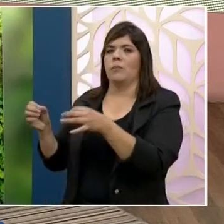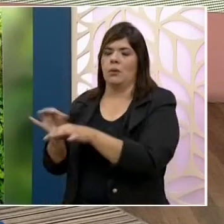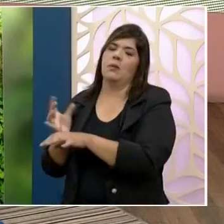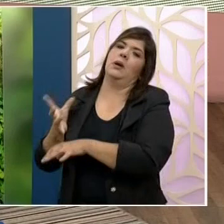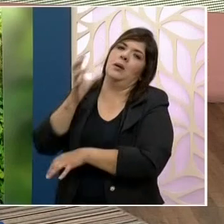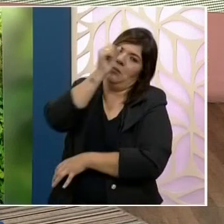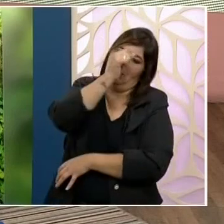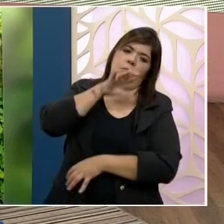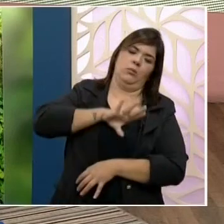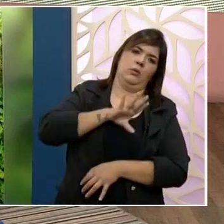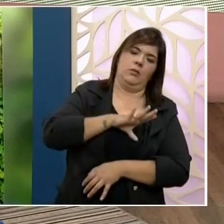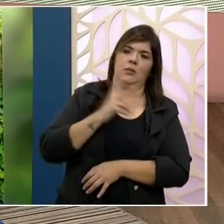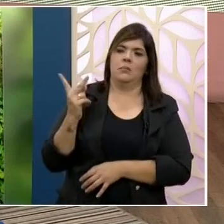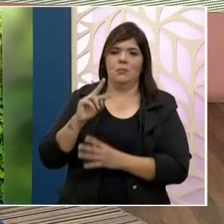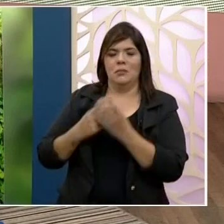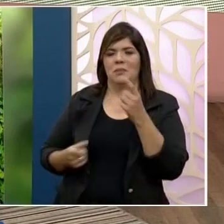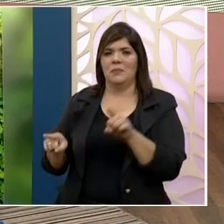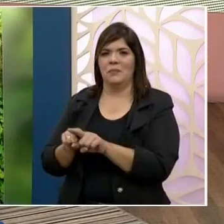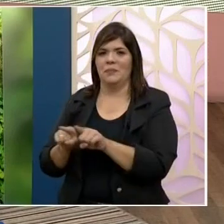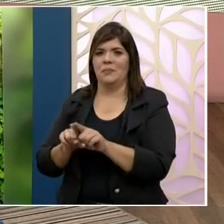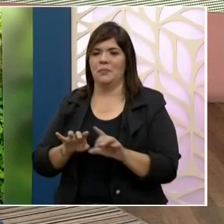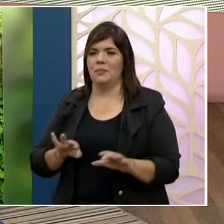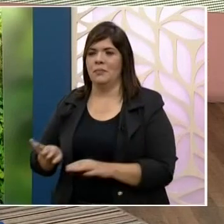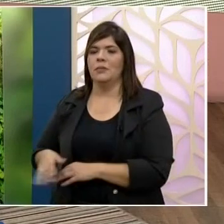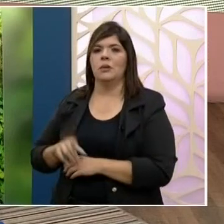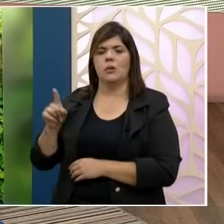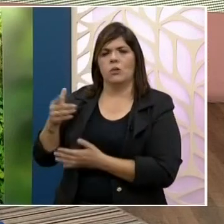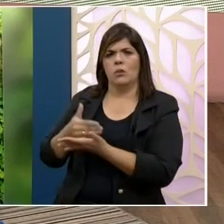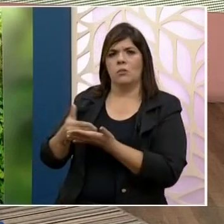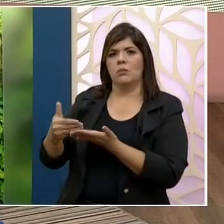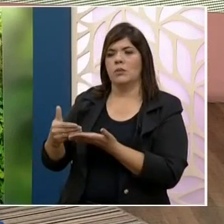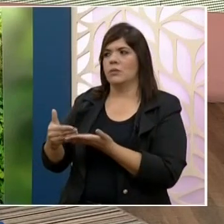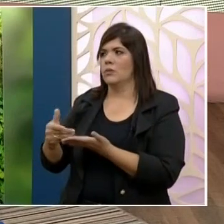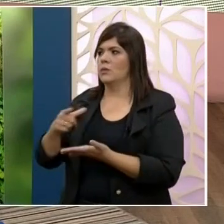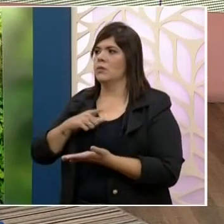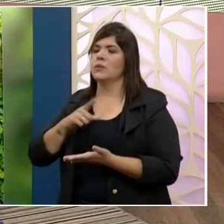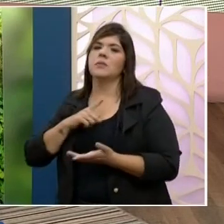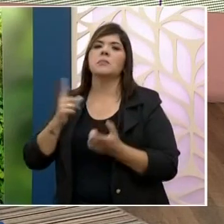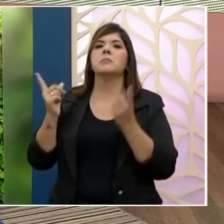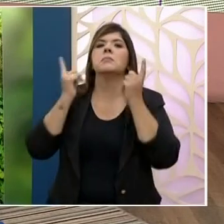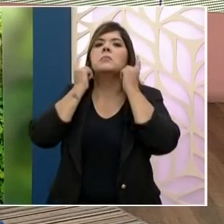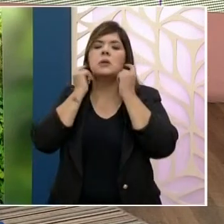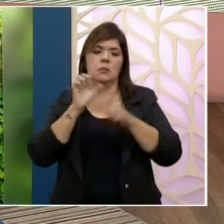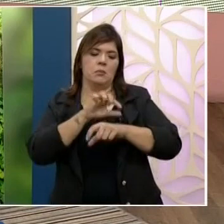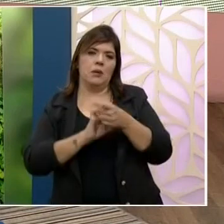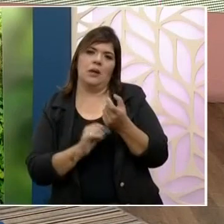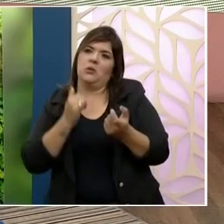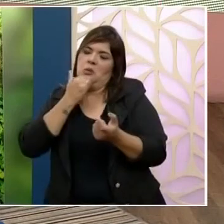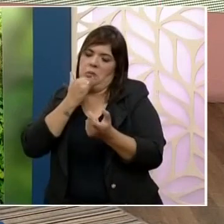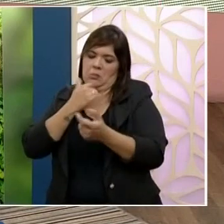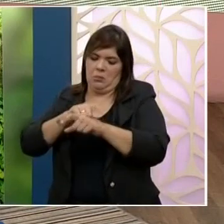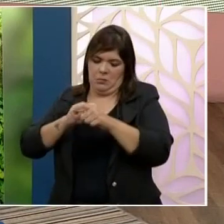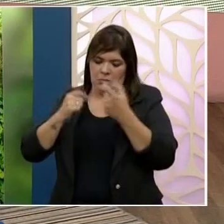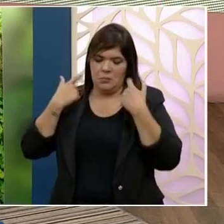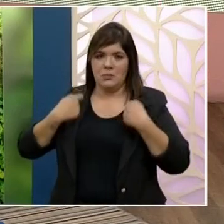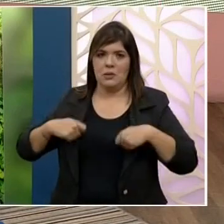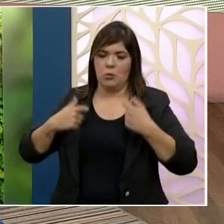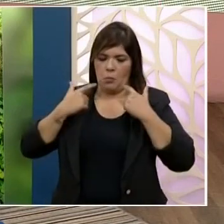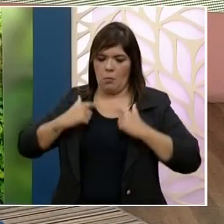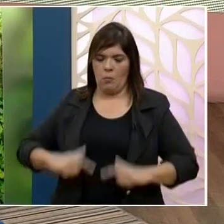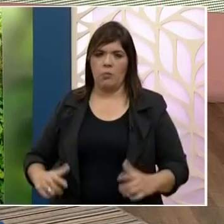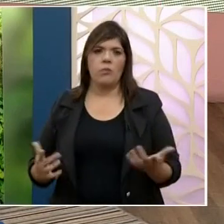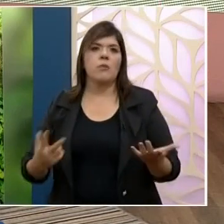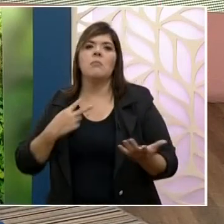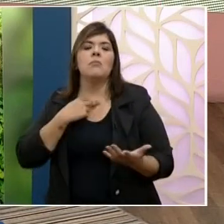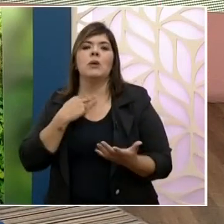portuguesa. E toda vez, eu achei interessante, quando ela começou aqui com a gente, ela estava de brinco e tal, dela falou assim, olha, eu tenho que tirar, sim, né? Porque eu não posso